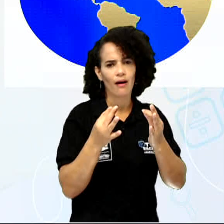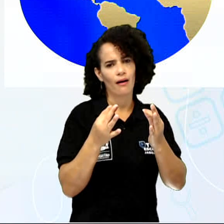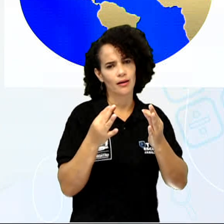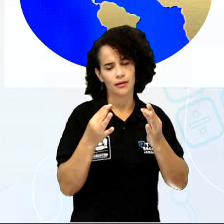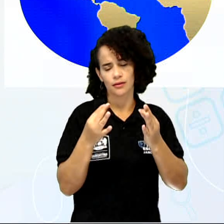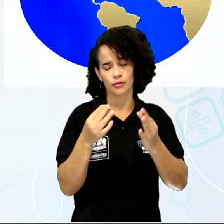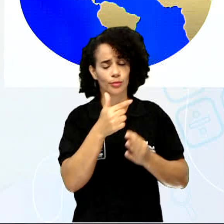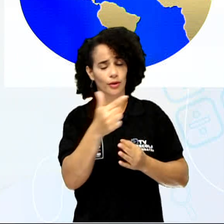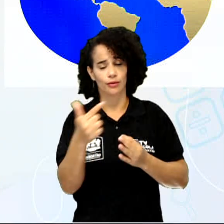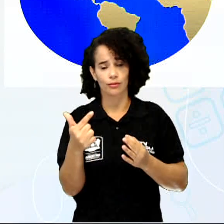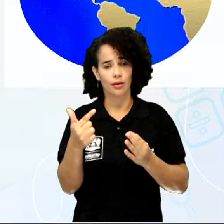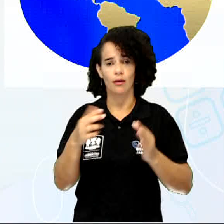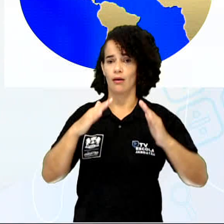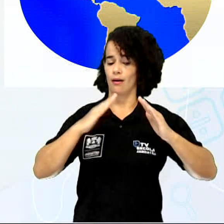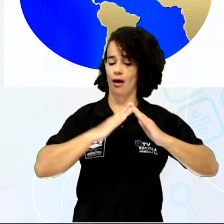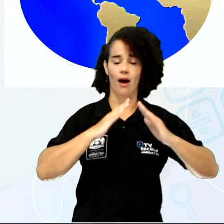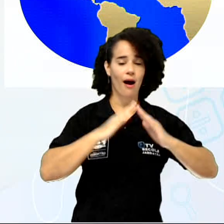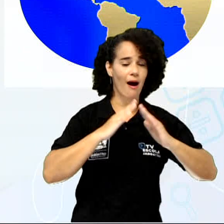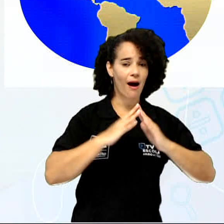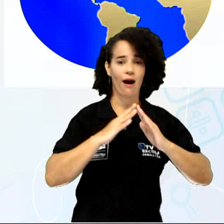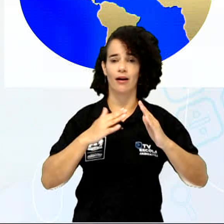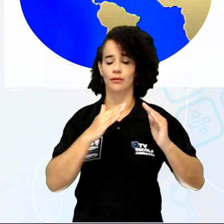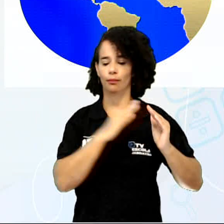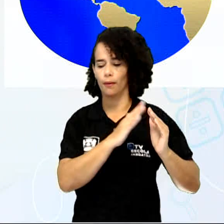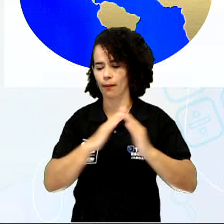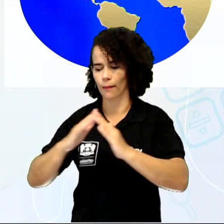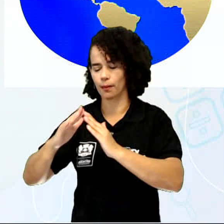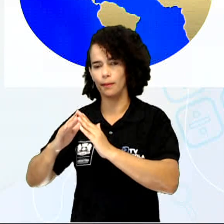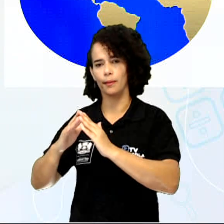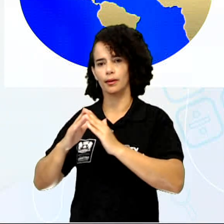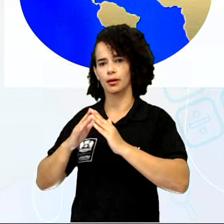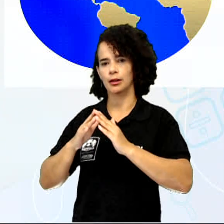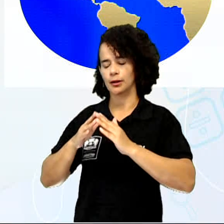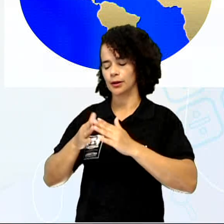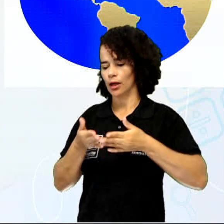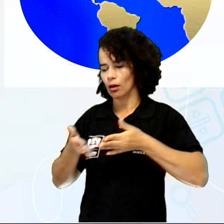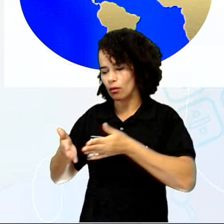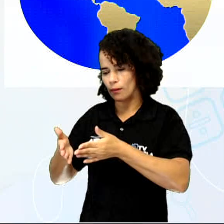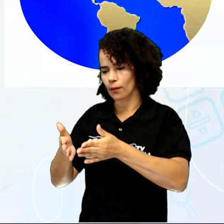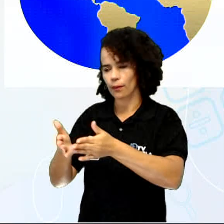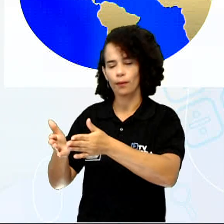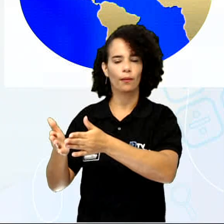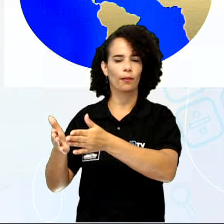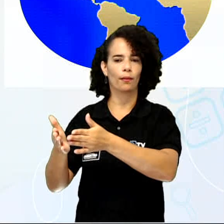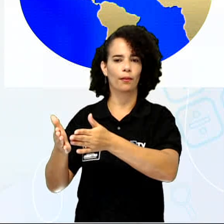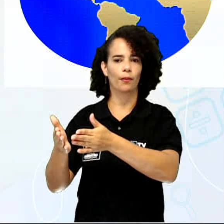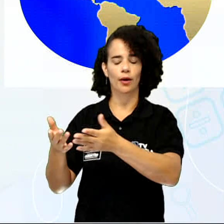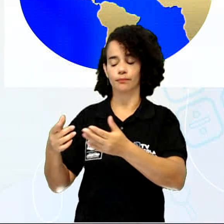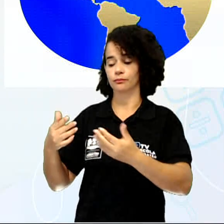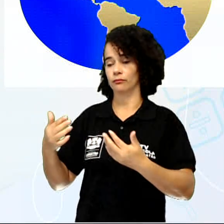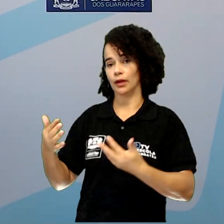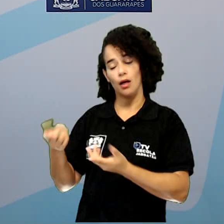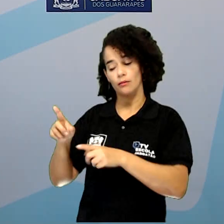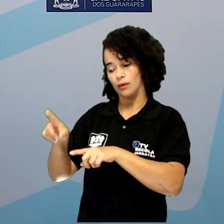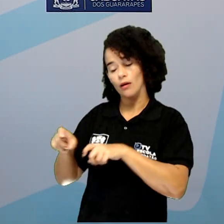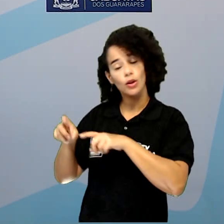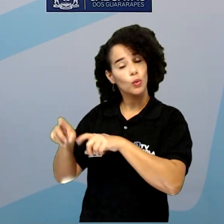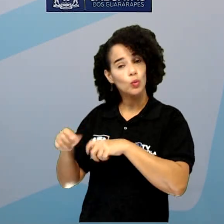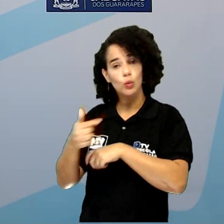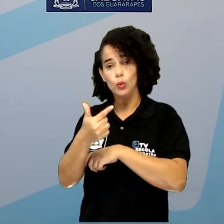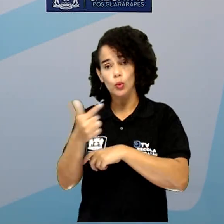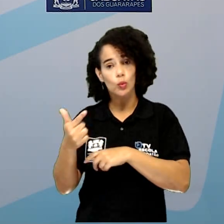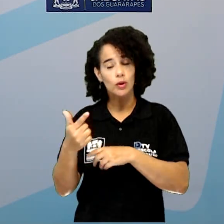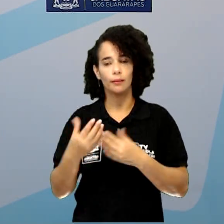não apresenta casas, vilas, estradas, campos de agricultura. Veja aqui comigo, ó. Veja